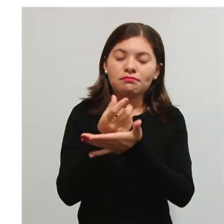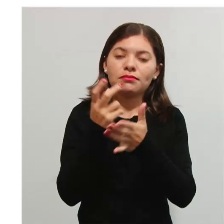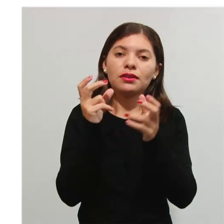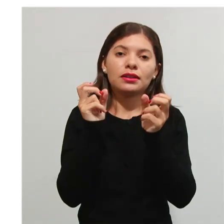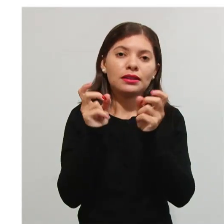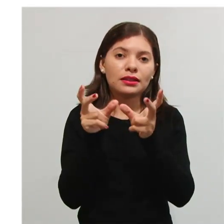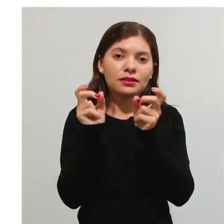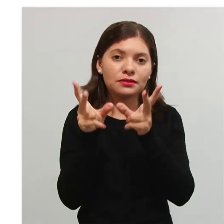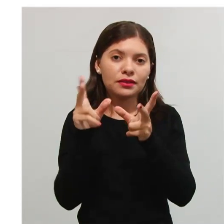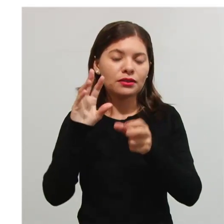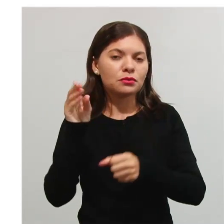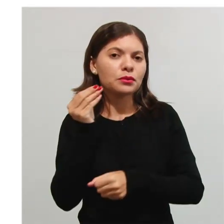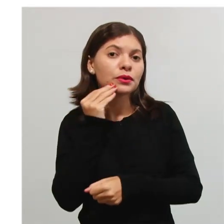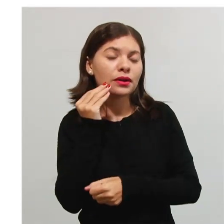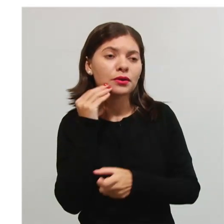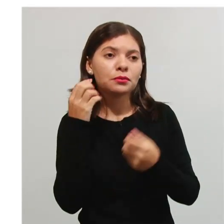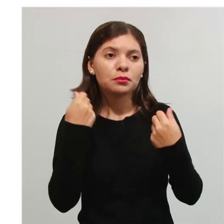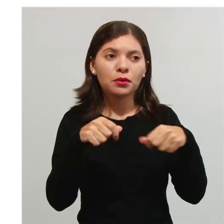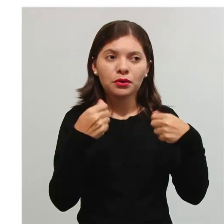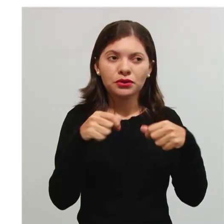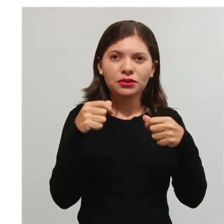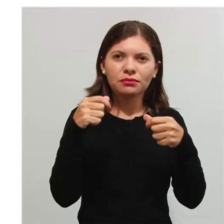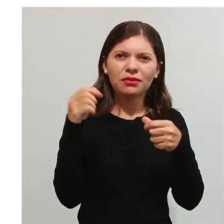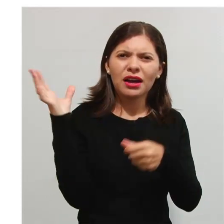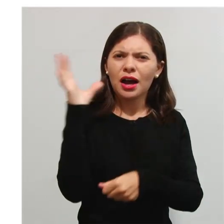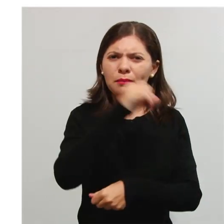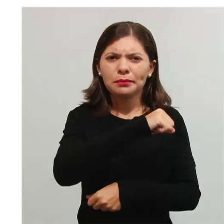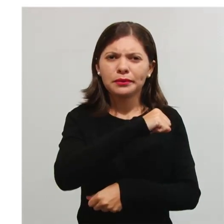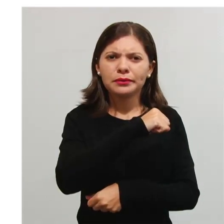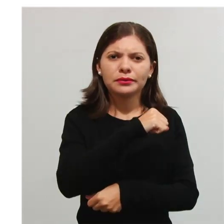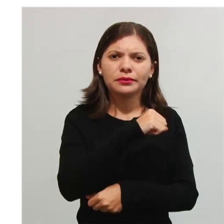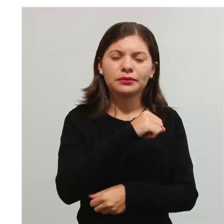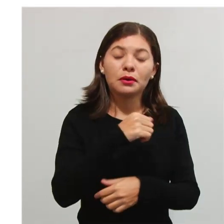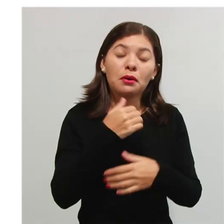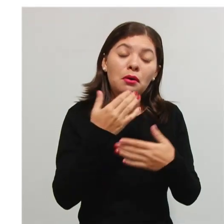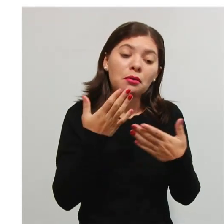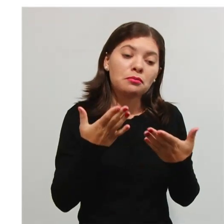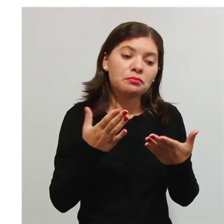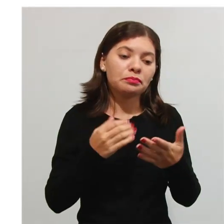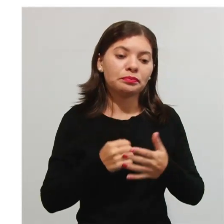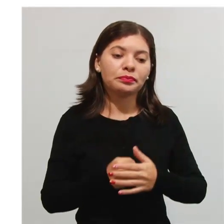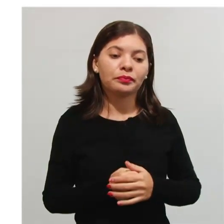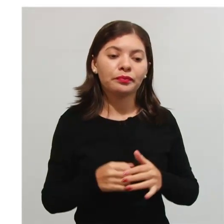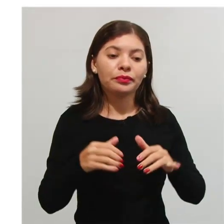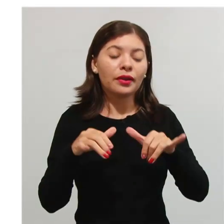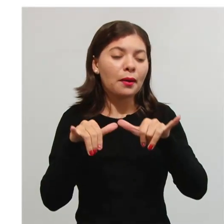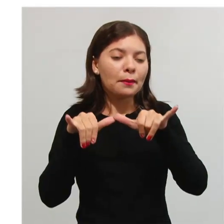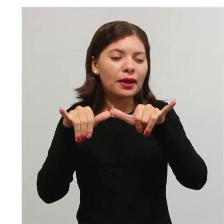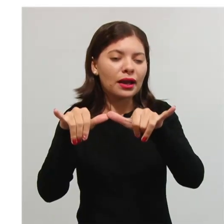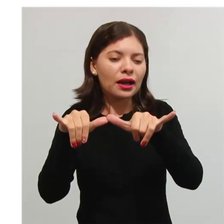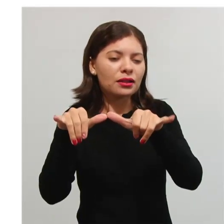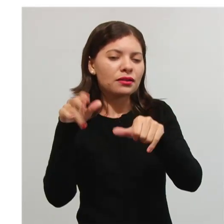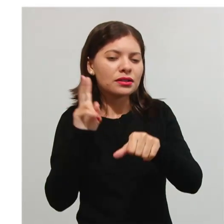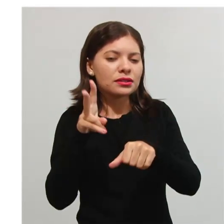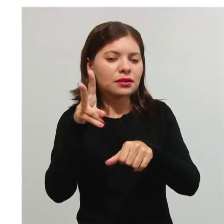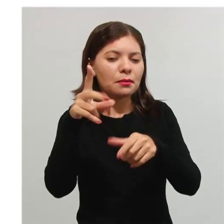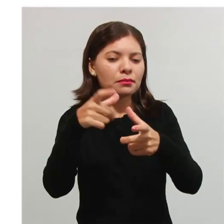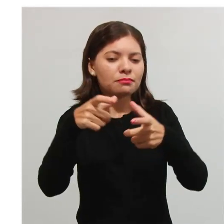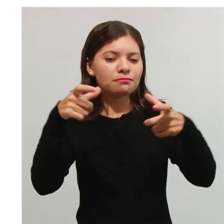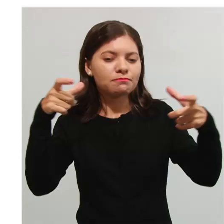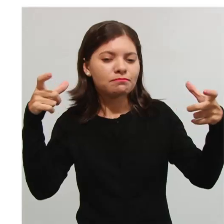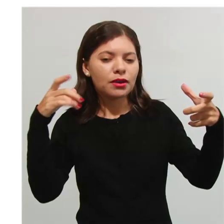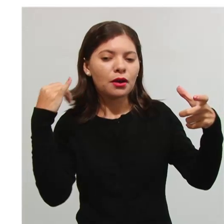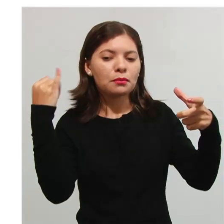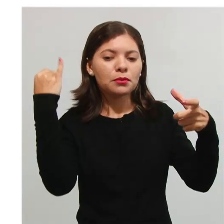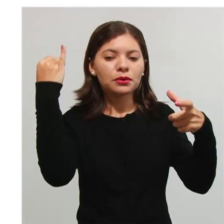pode ser uma oportunidade, será que isso não é algo passageiro, momentâneo? Será que é um mercado que vai sempre crescer? Isso é